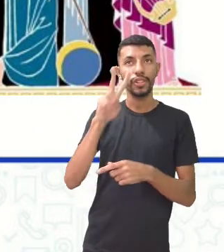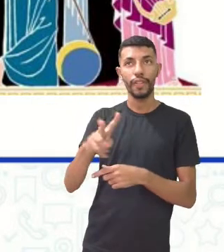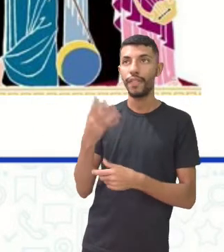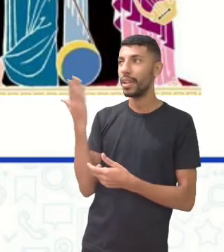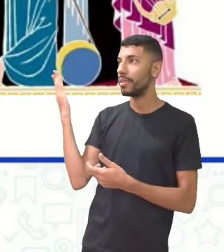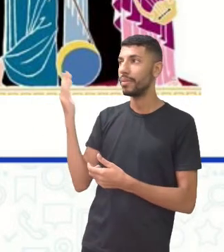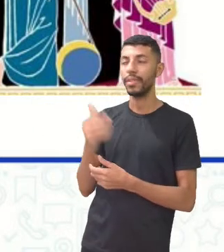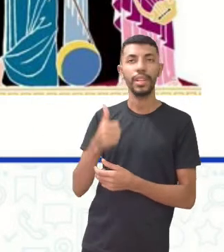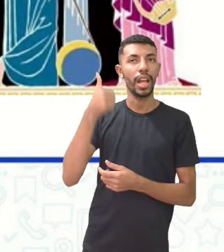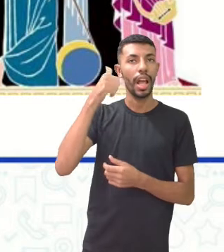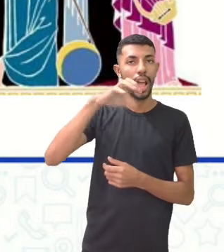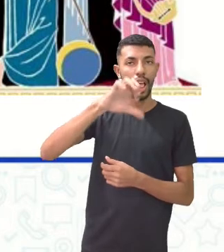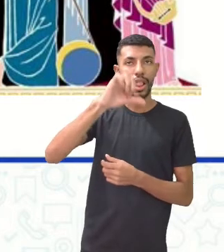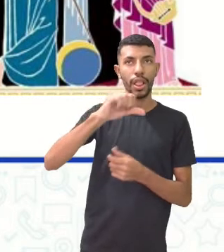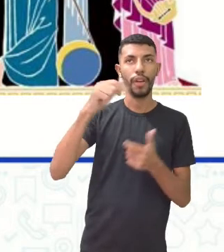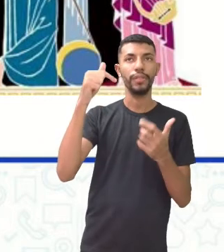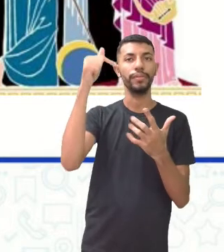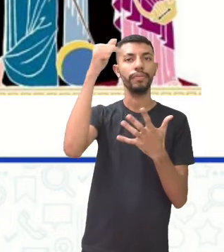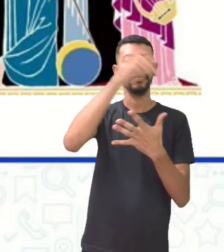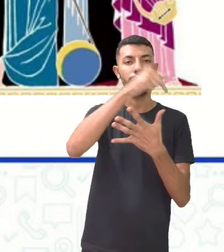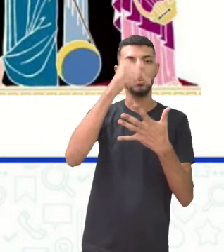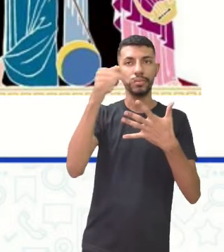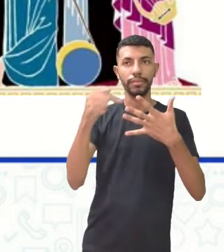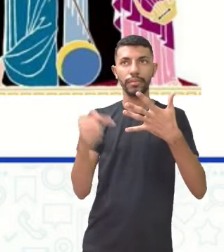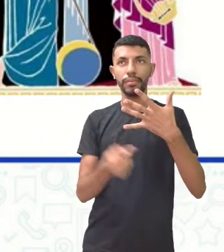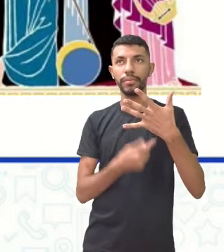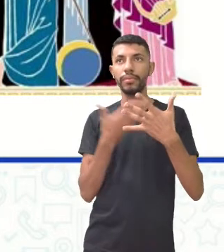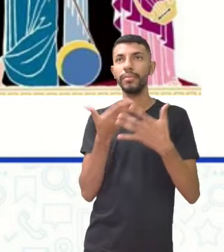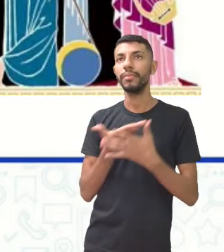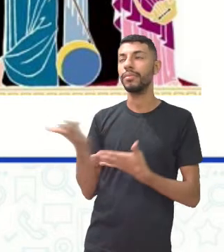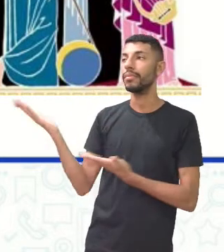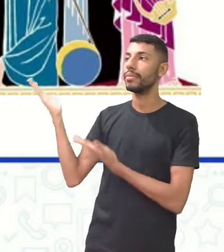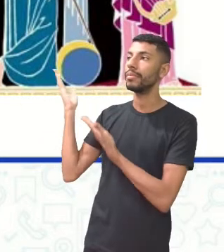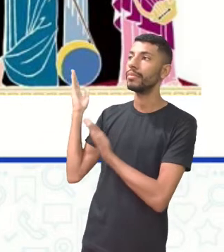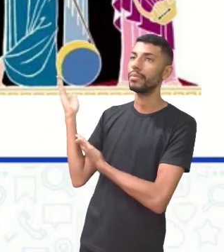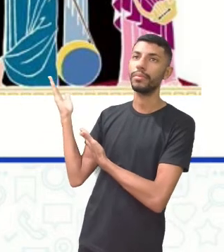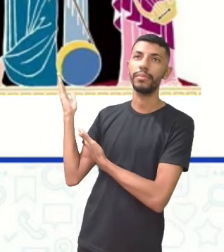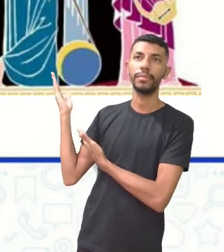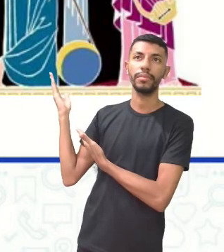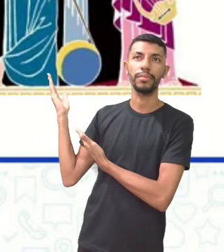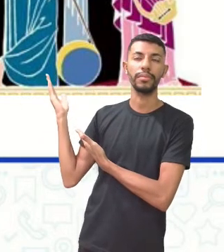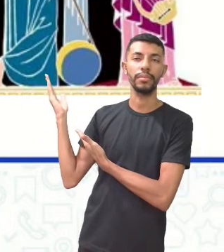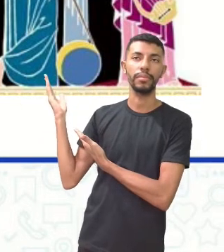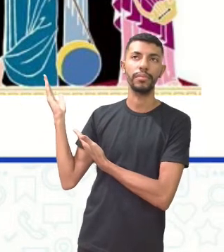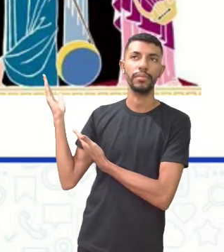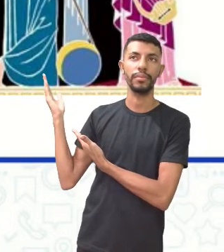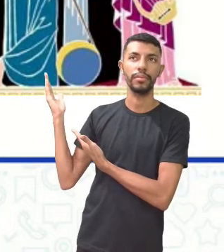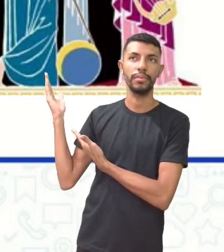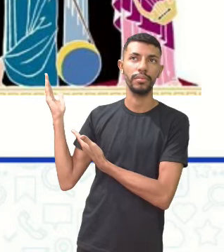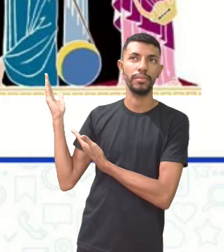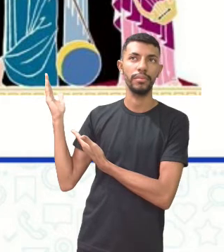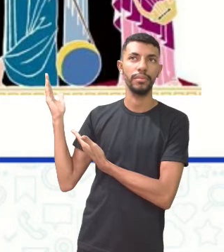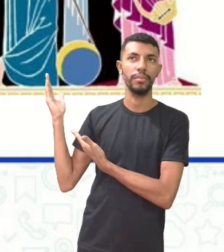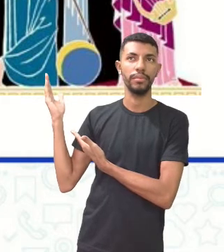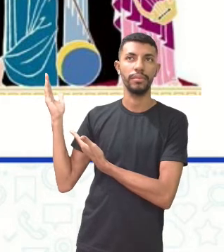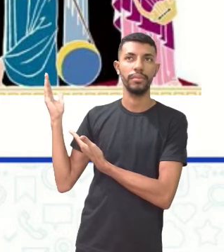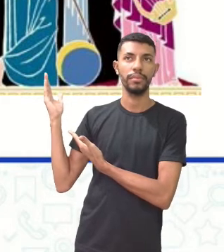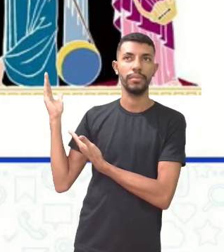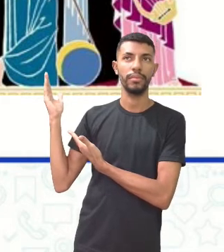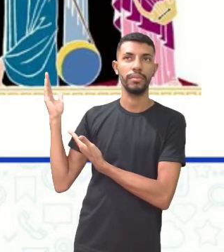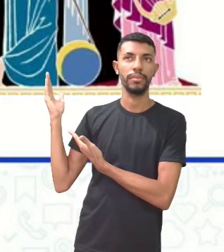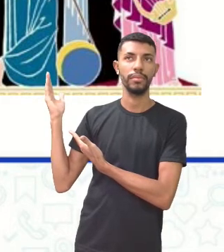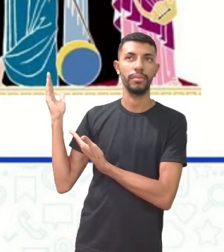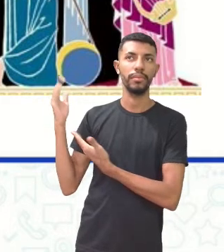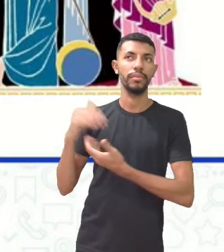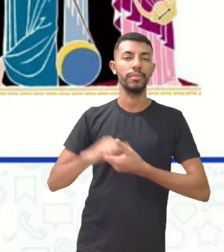deusas, Calíope, Thalia, Eutália, Polimínia, Melpomene, Euterpe, Clio, Terpsícore,